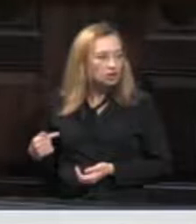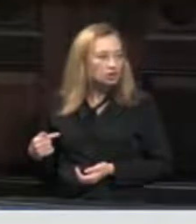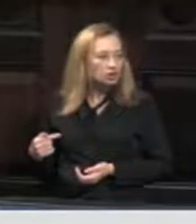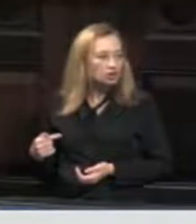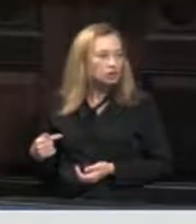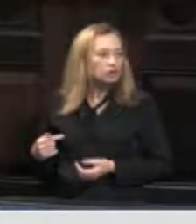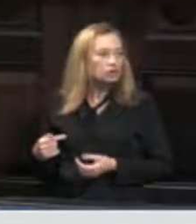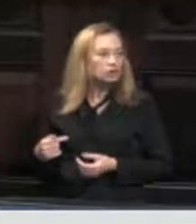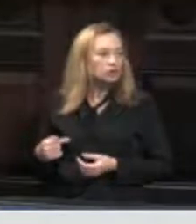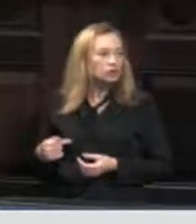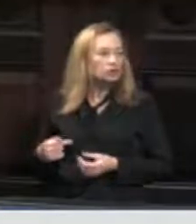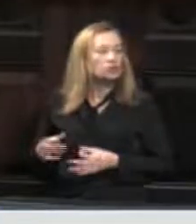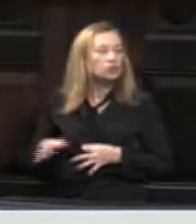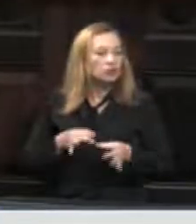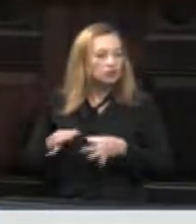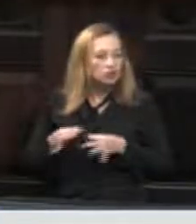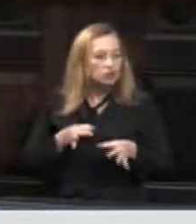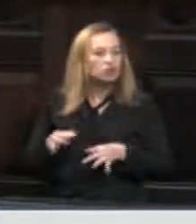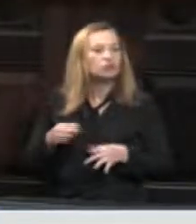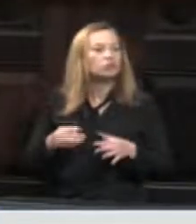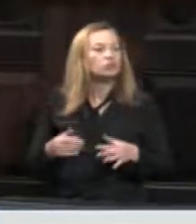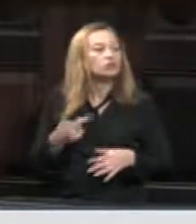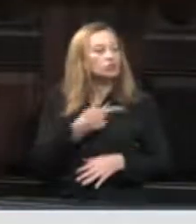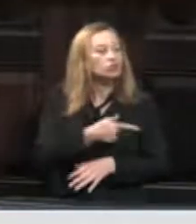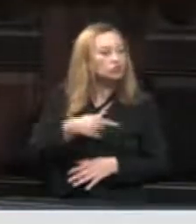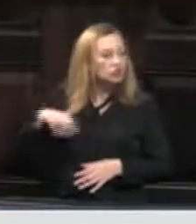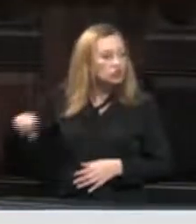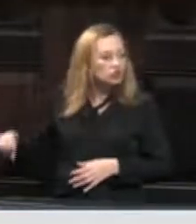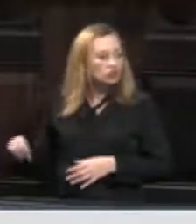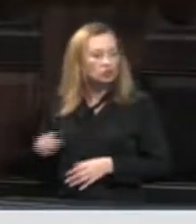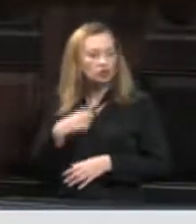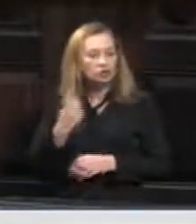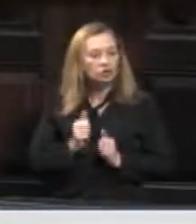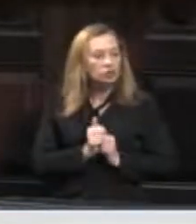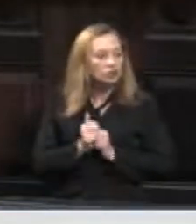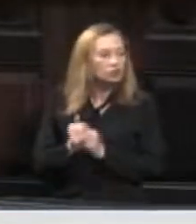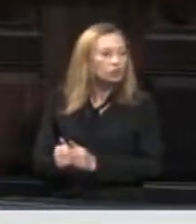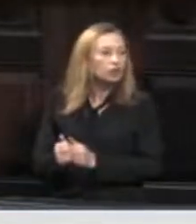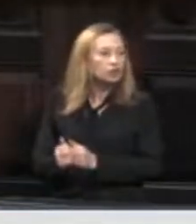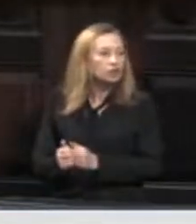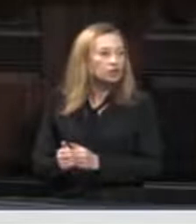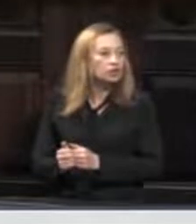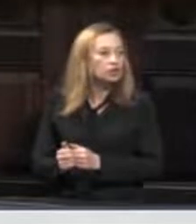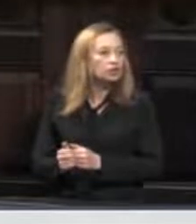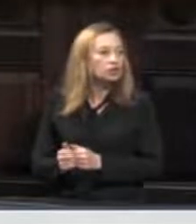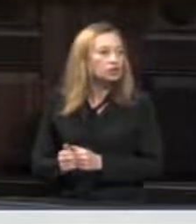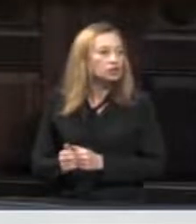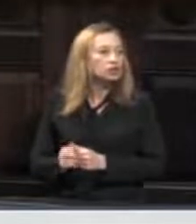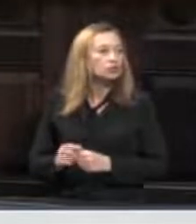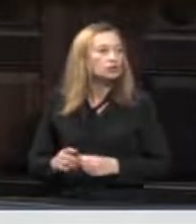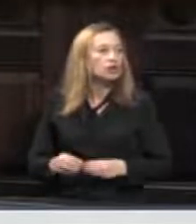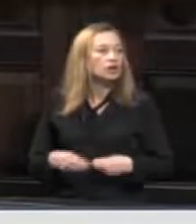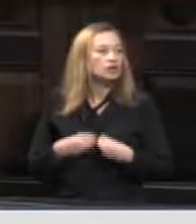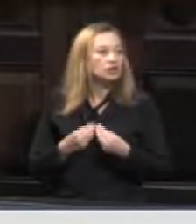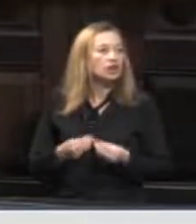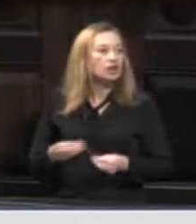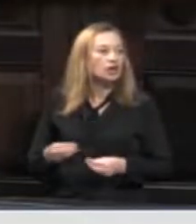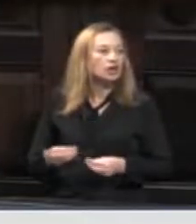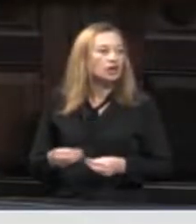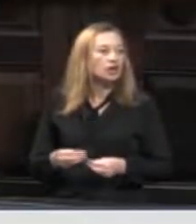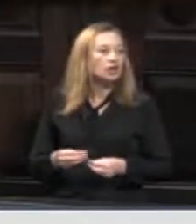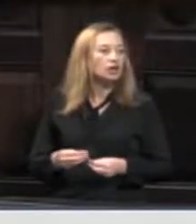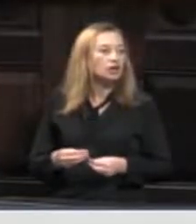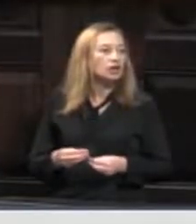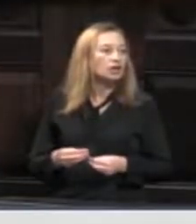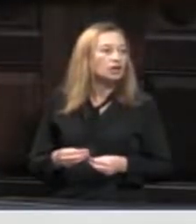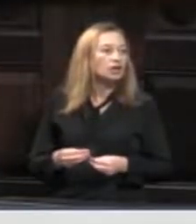um plano de atuação para 2019. A gente está acompanhando as movimentações do Instituto para garantir a entrega desses relatórios,